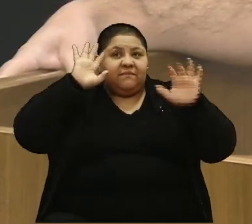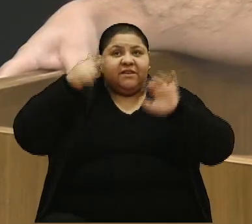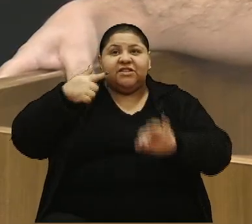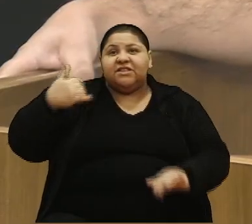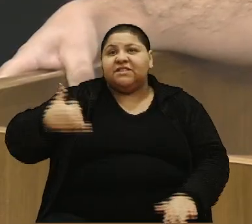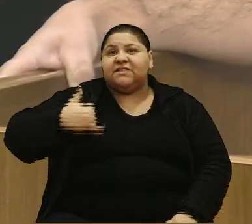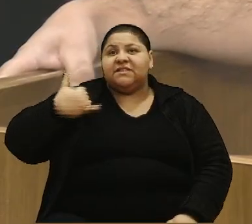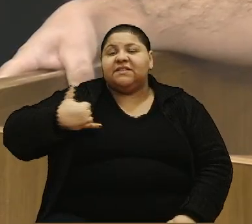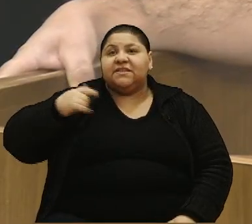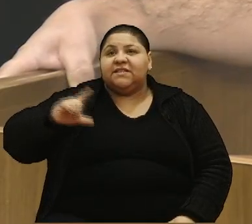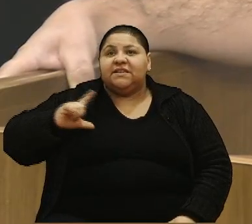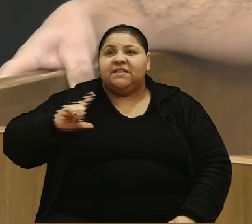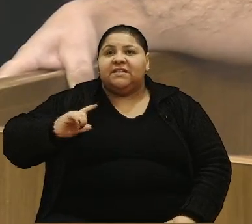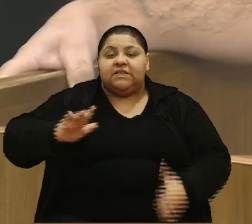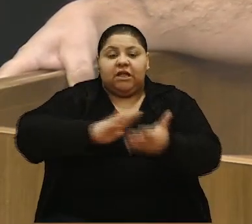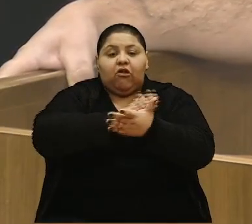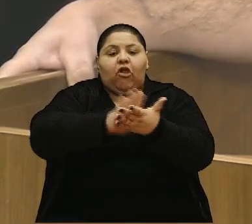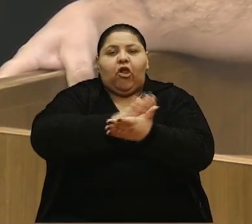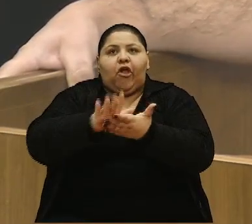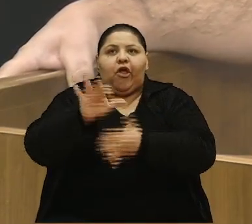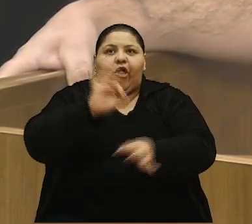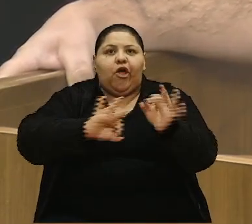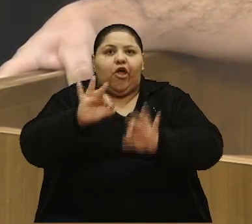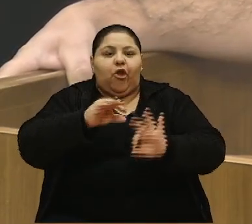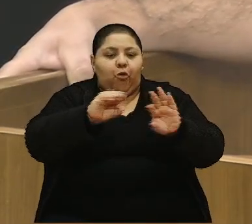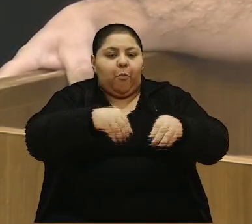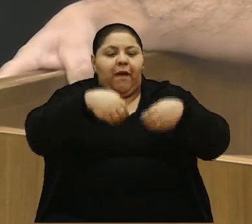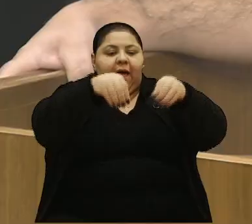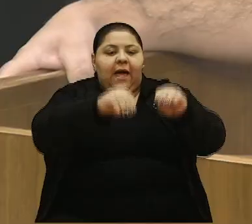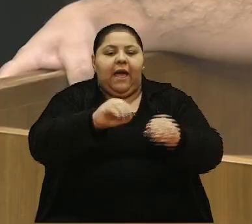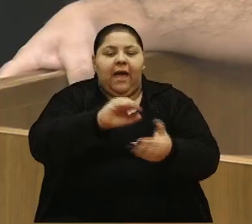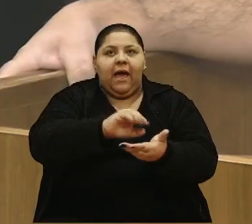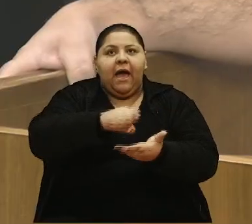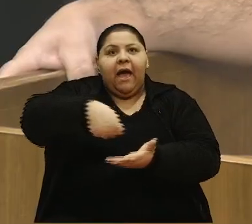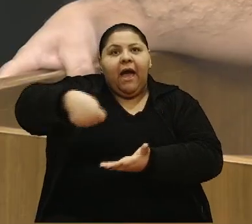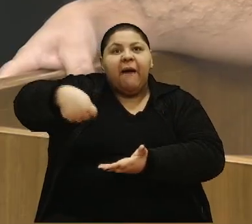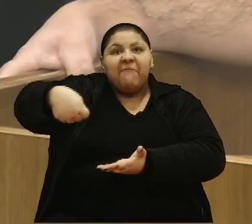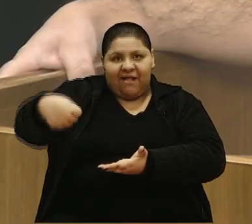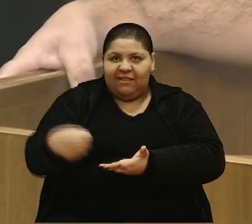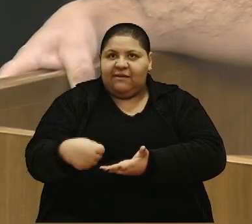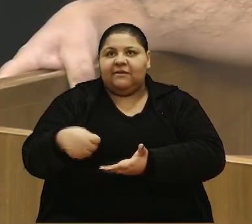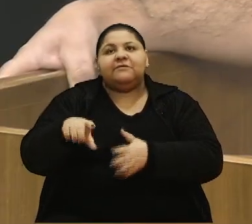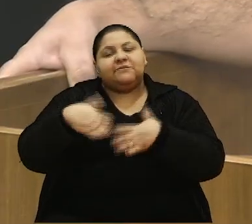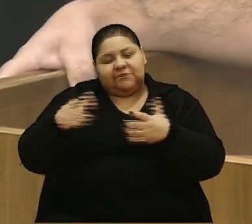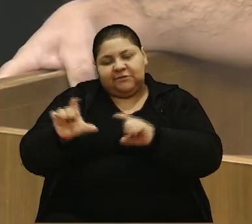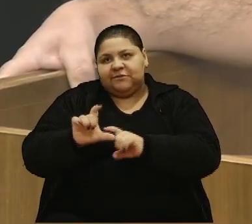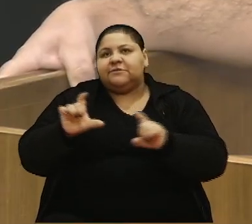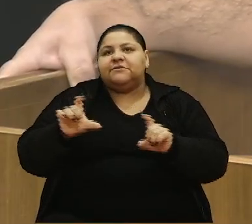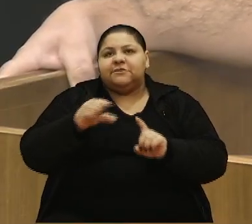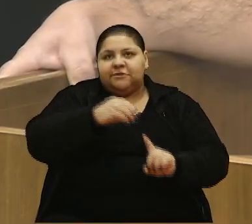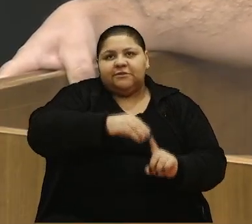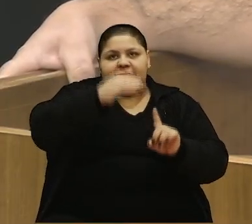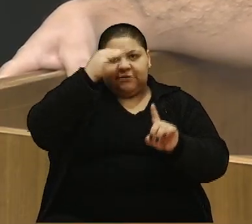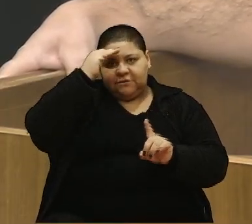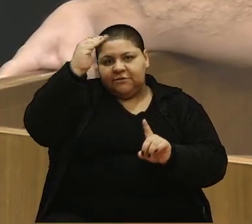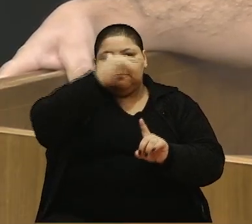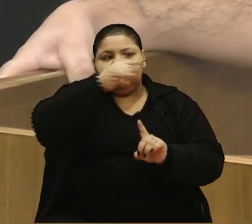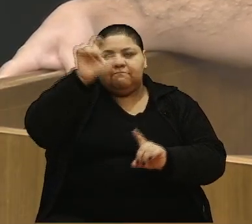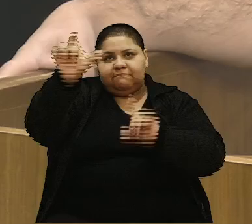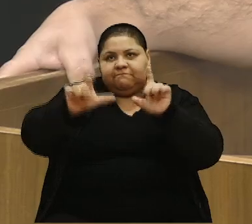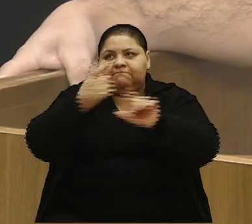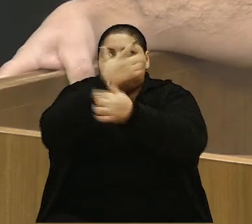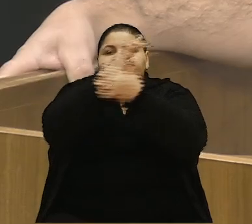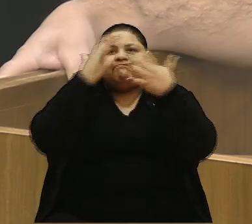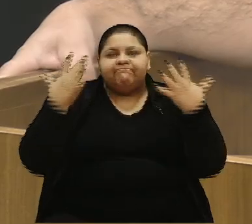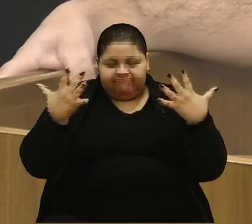que lavar minha louça, arrumar minha mala, ter que fazer... Então, a autonomia e, principalmente, respeitar o próximo e a